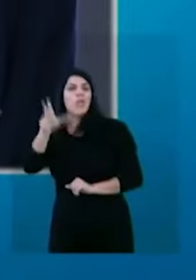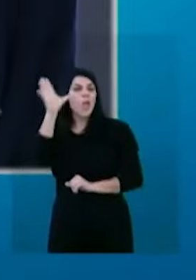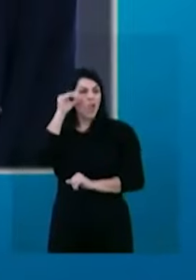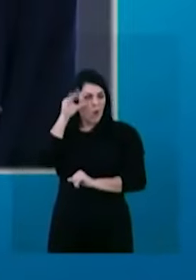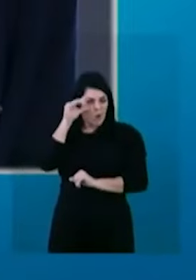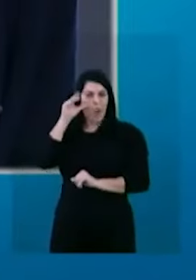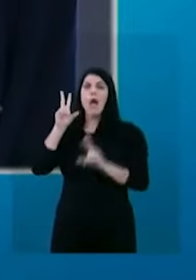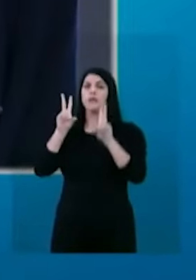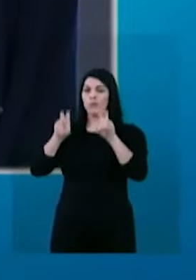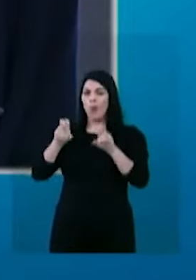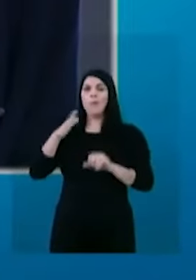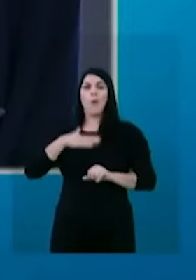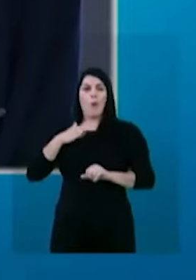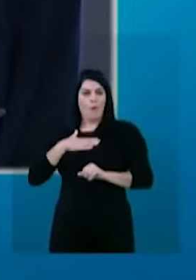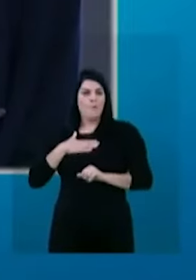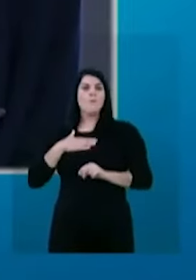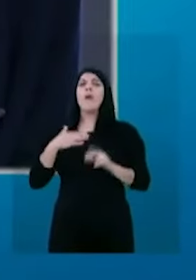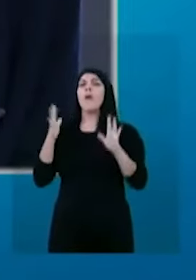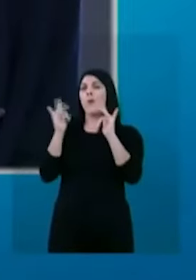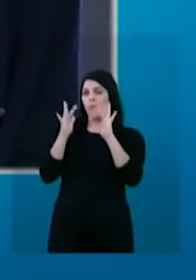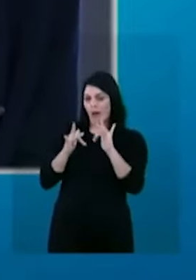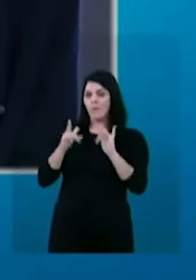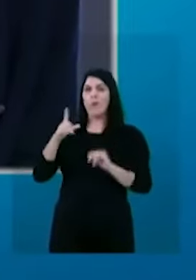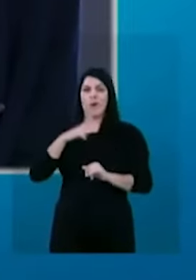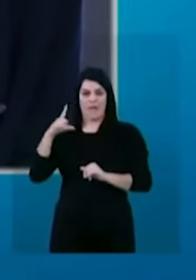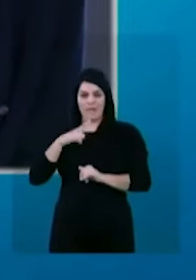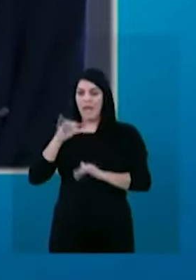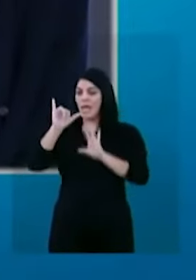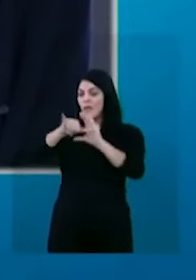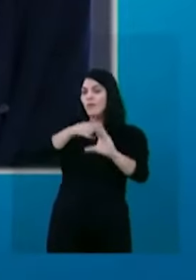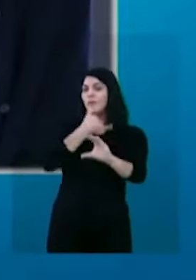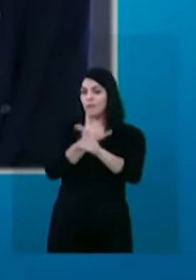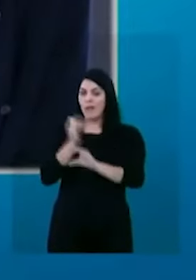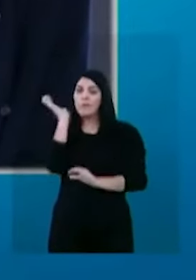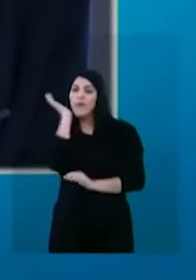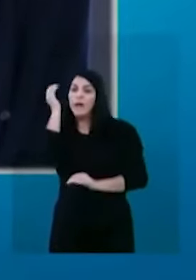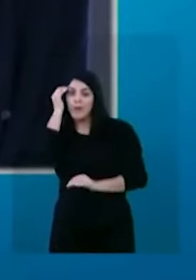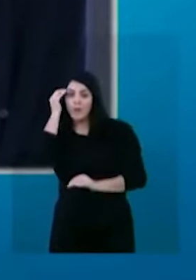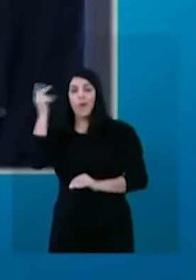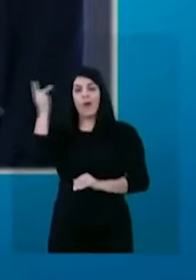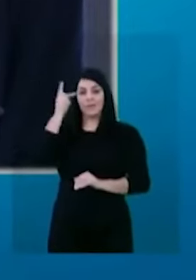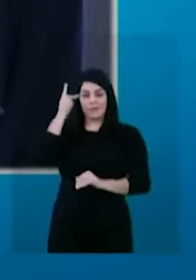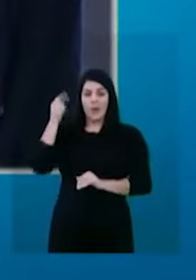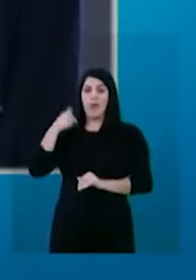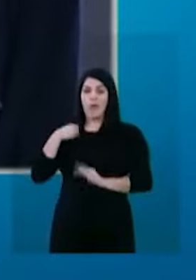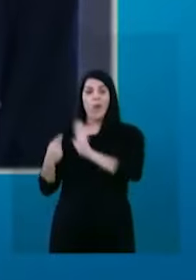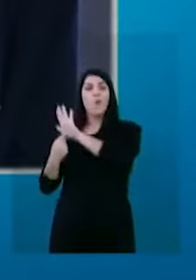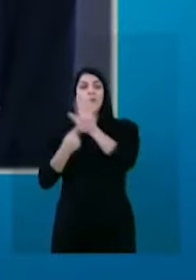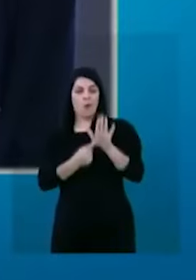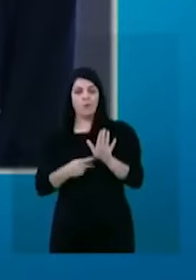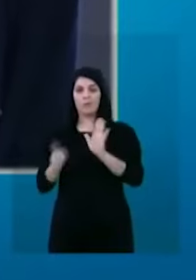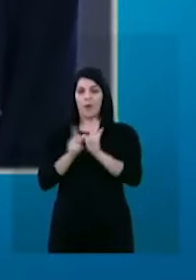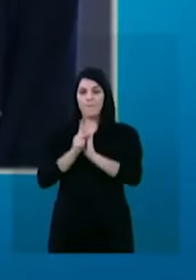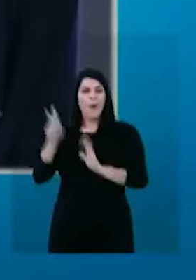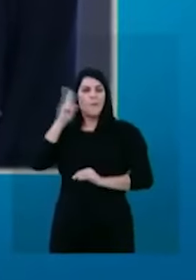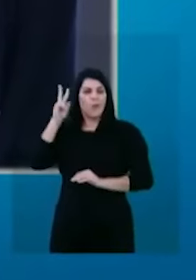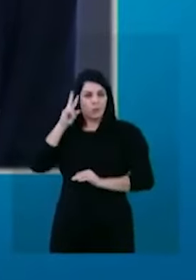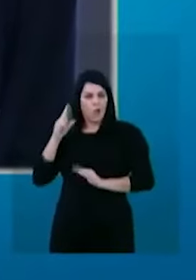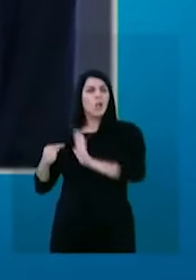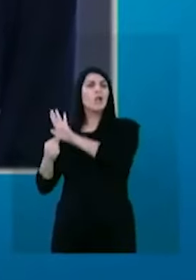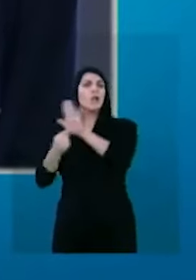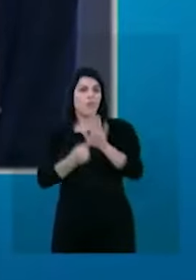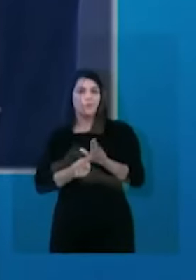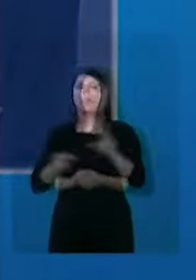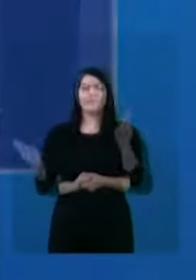curiosa sobre o meu relacionamento pessoal tem uma série no YouTube taba tamaral SP em que eu trago a minha história e trago também a minha